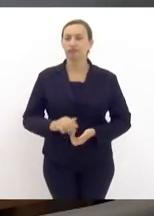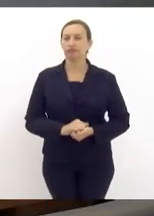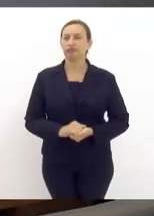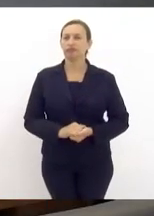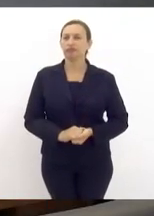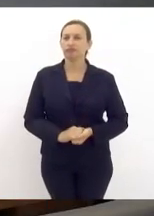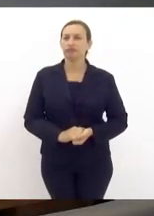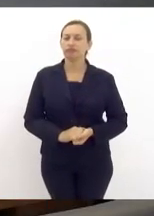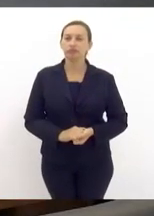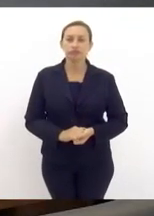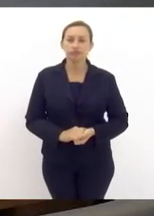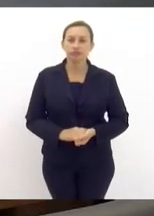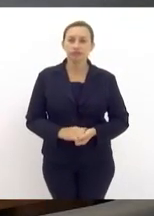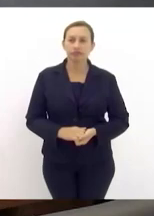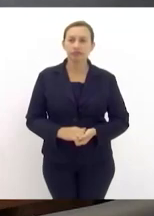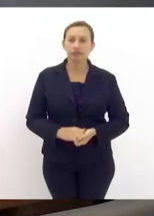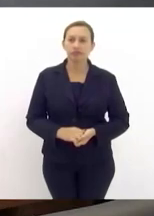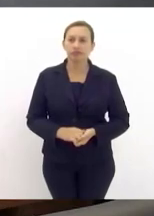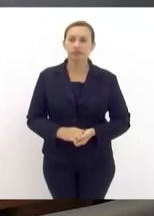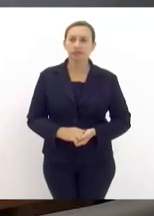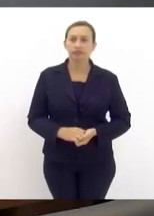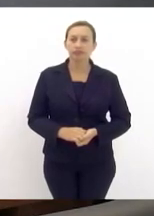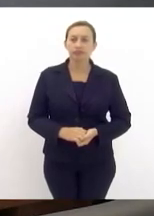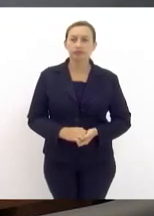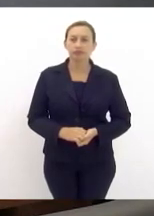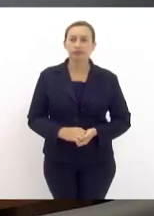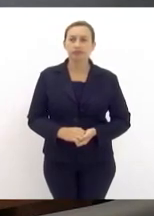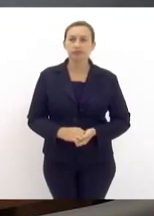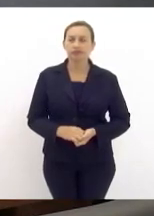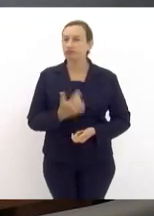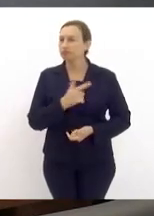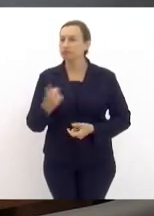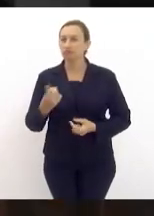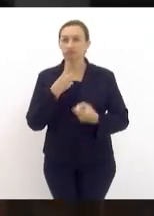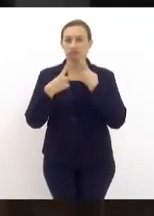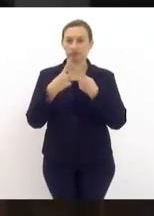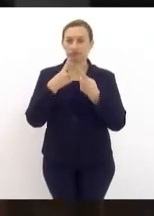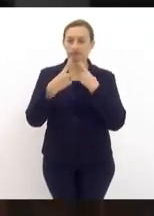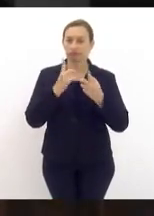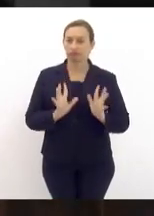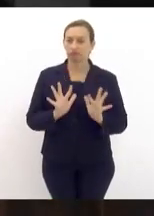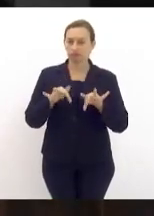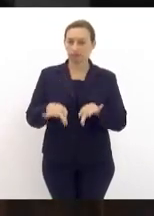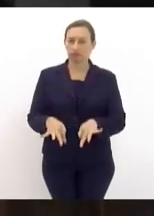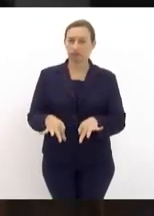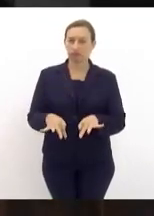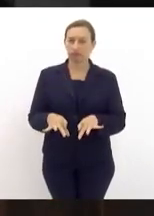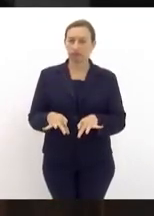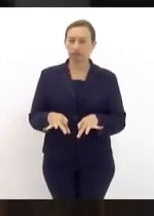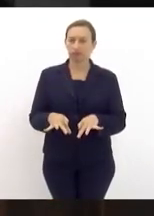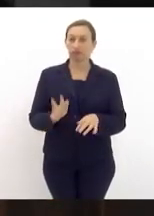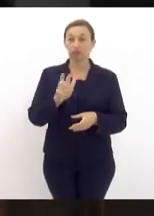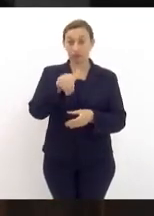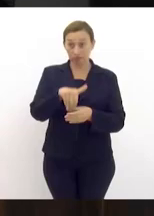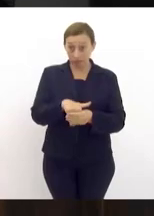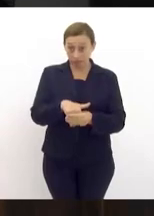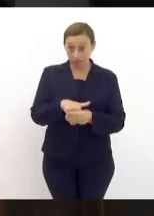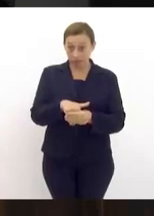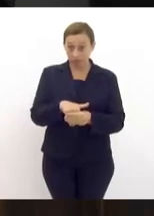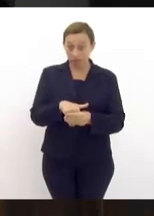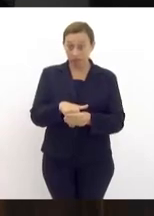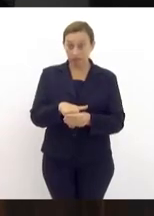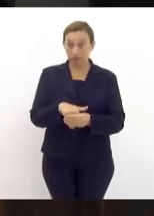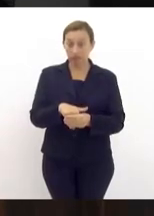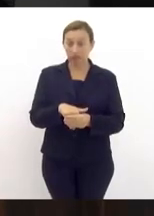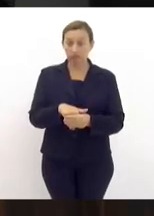agora. Hoje mesmo? Não havendo mais quem queira discutir, encerrada a discussão. Em votação,